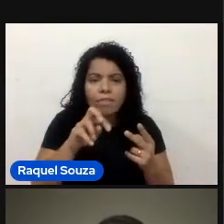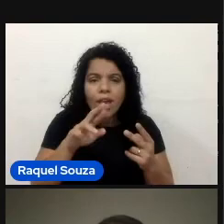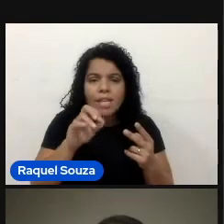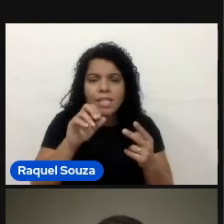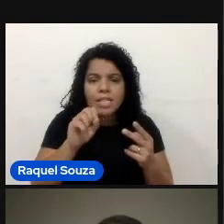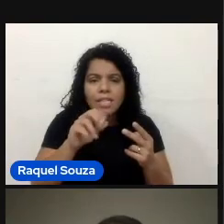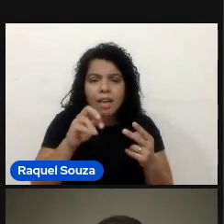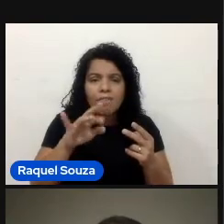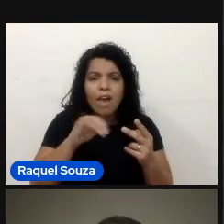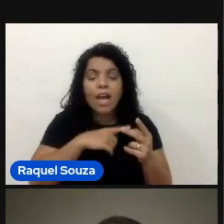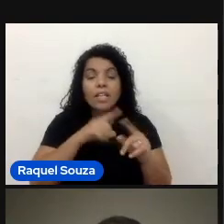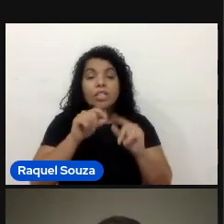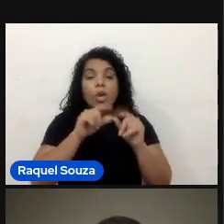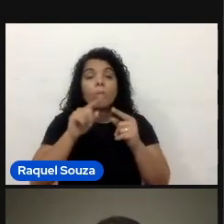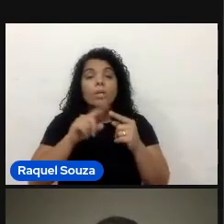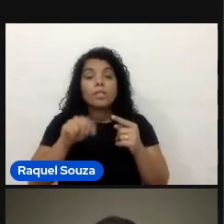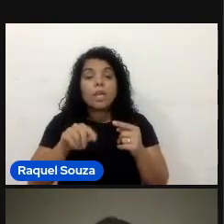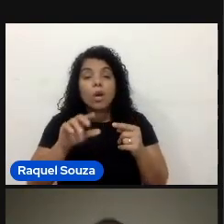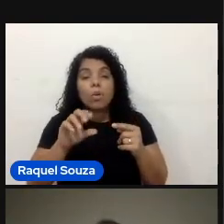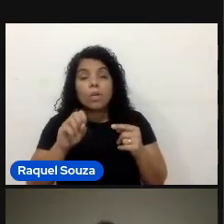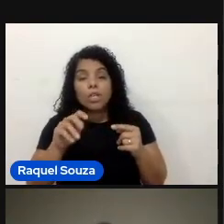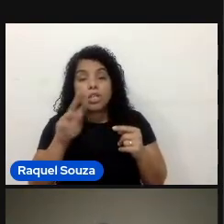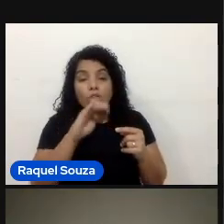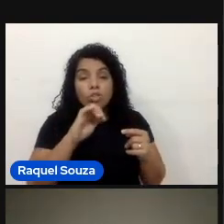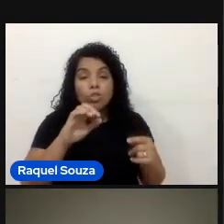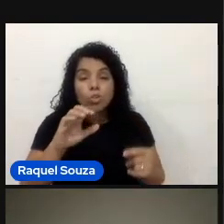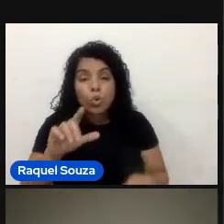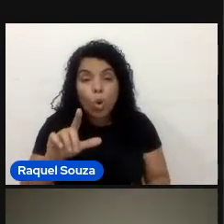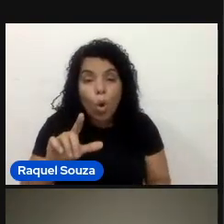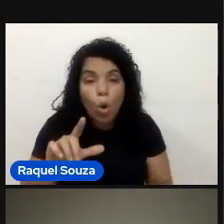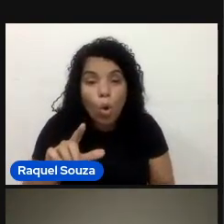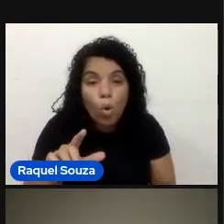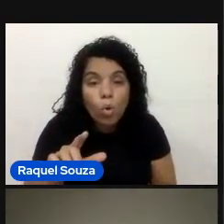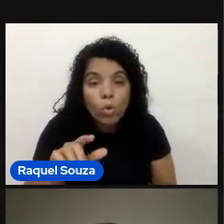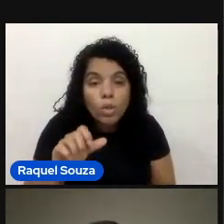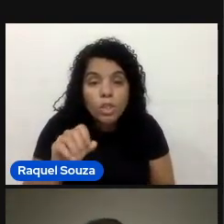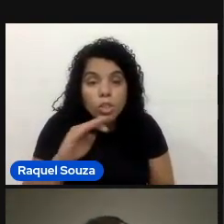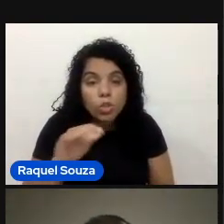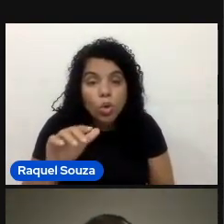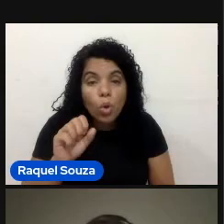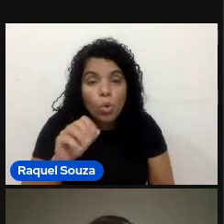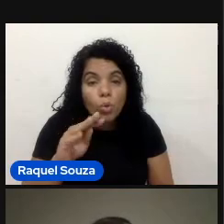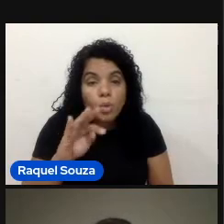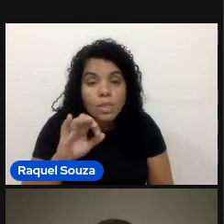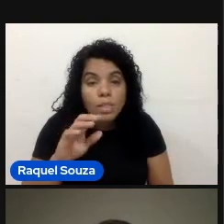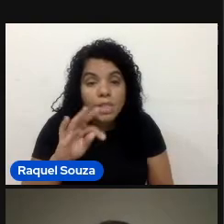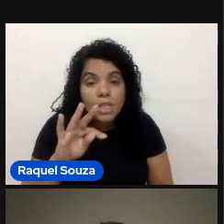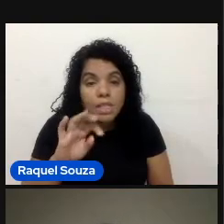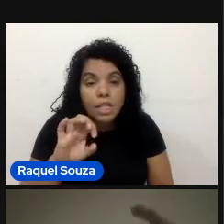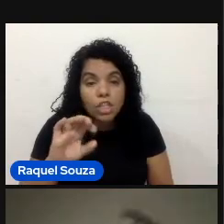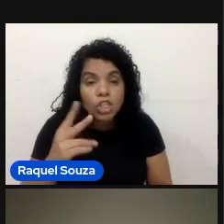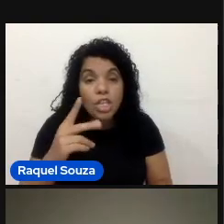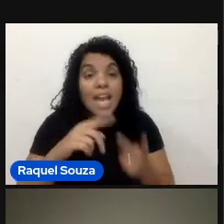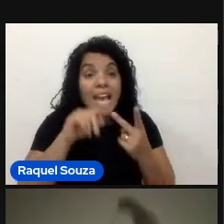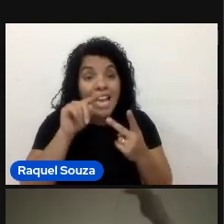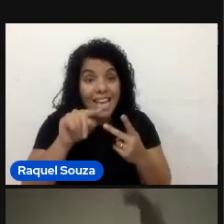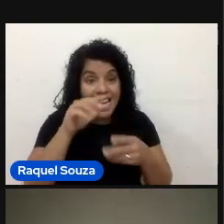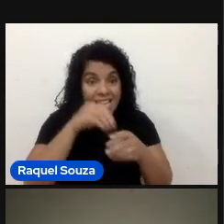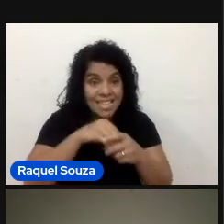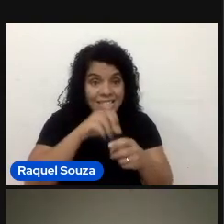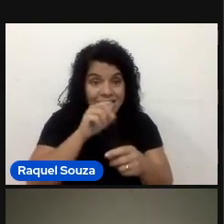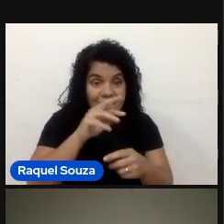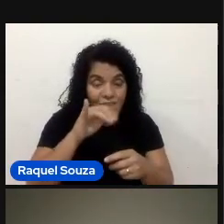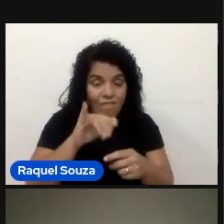tem a opção aqui Scroll Stitch, né? O que é isso? Especificamente no Safari, se você tem uma página que é